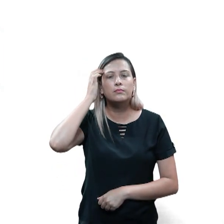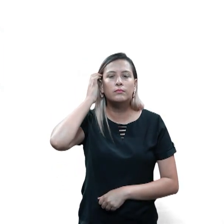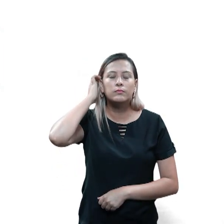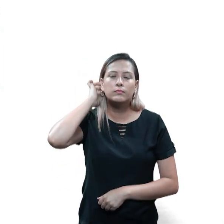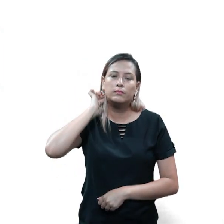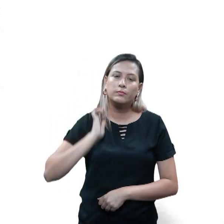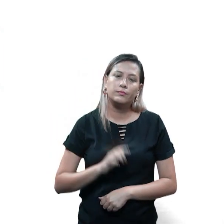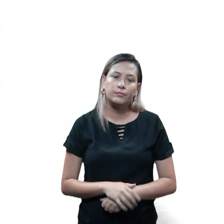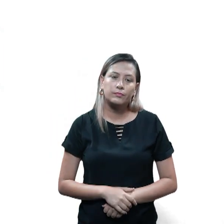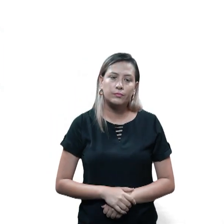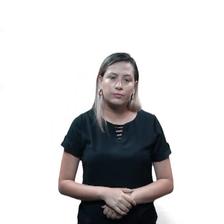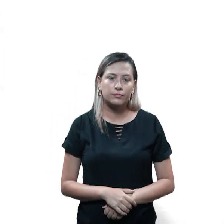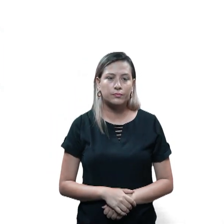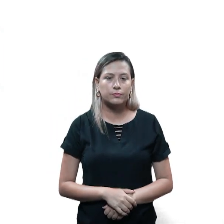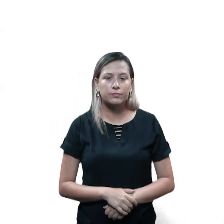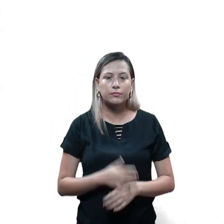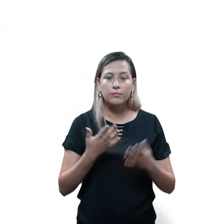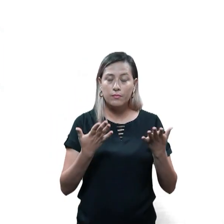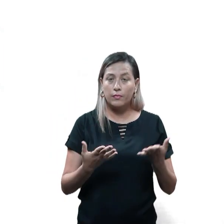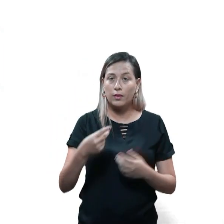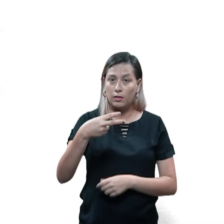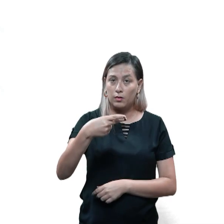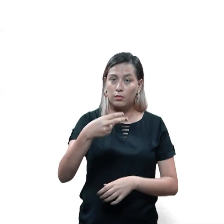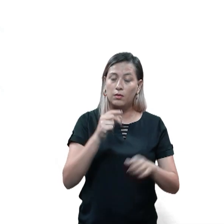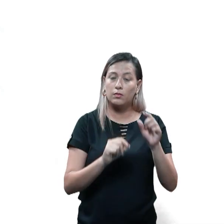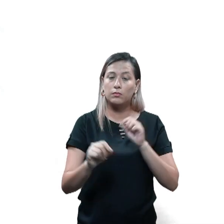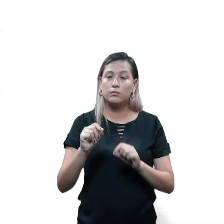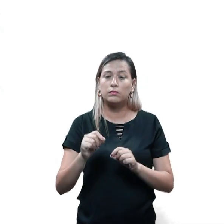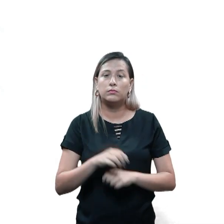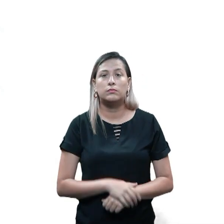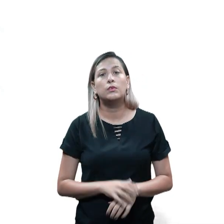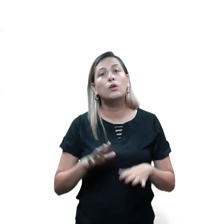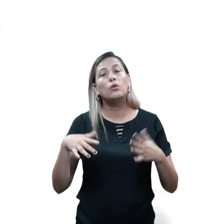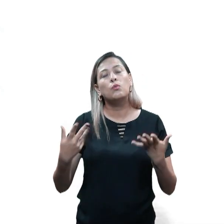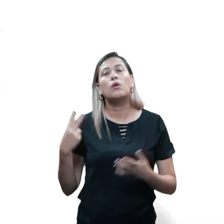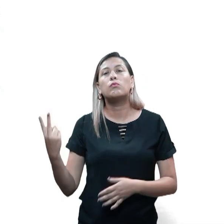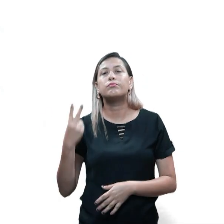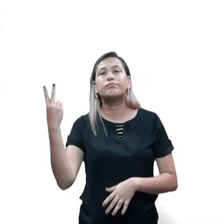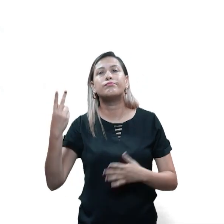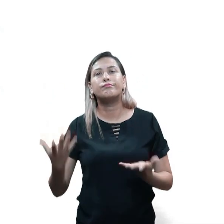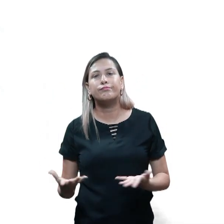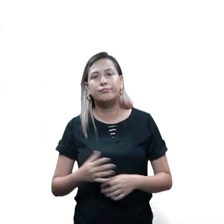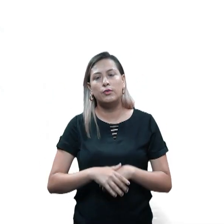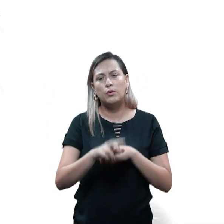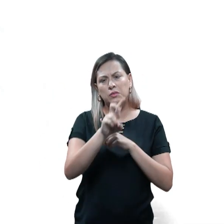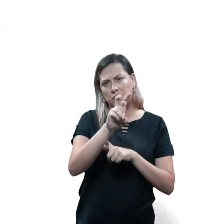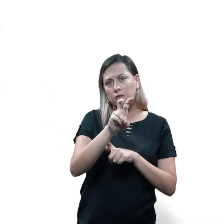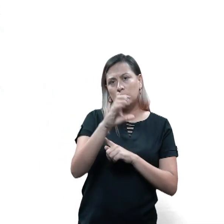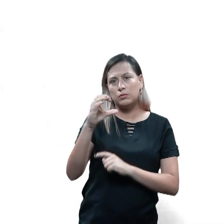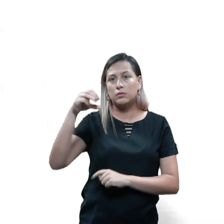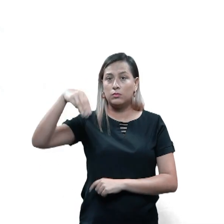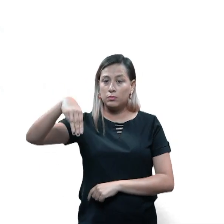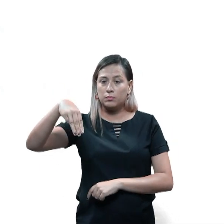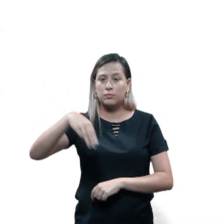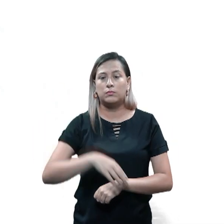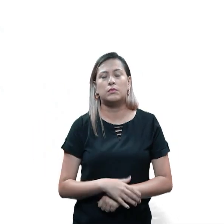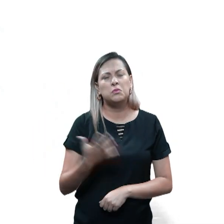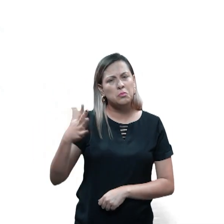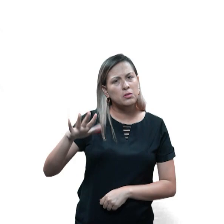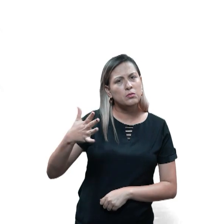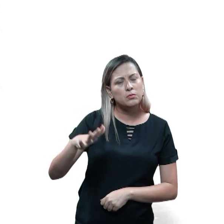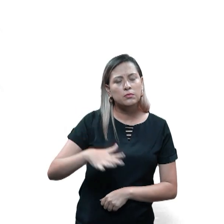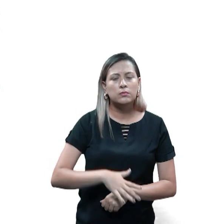O ponto alto é igual. Quanto que deu o total da sobrancelha? Deu 5 centímetros, é uma